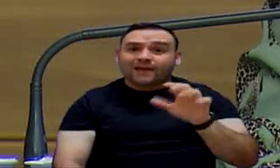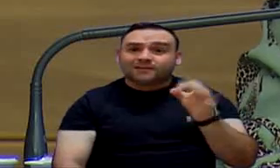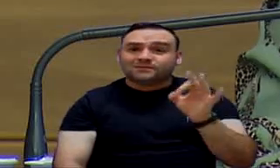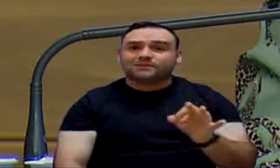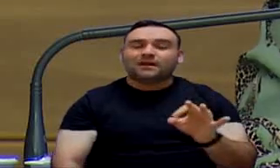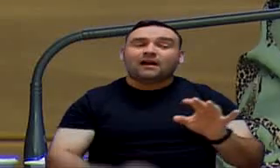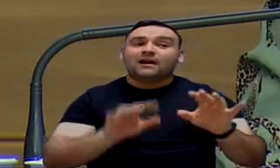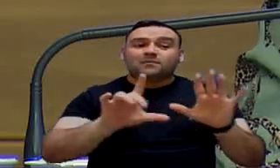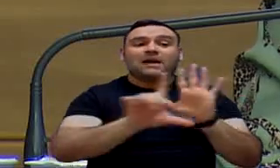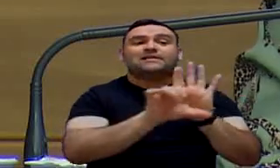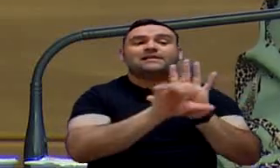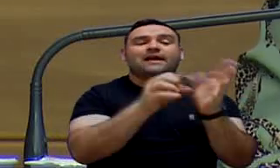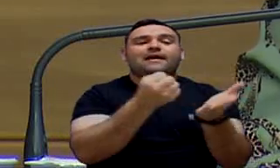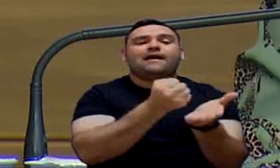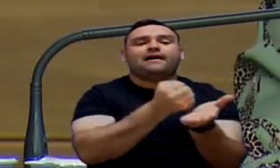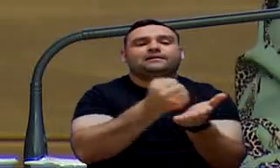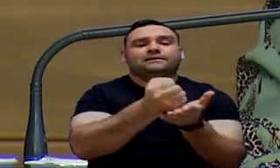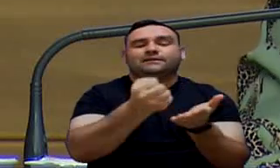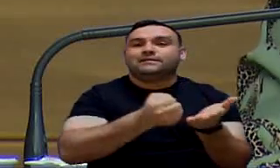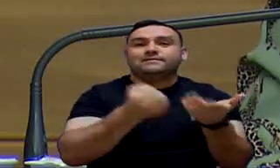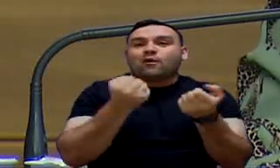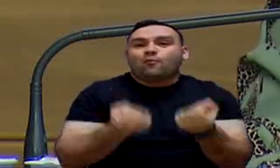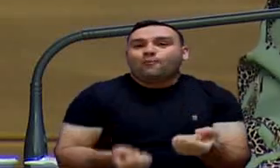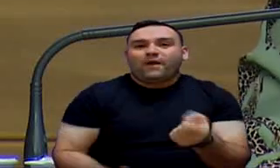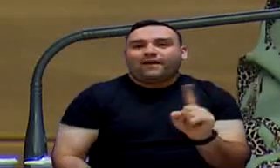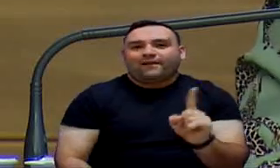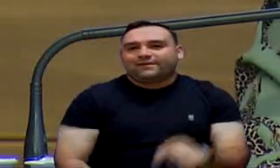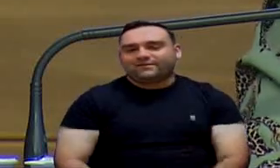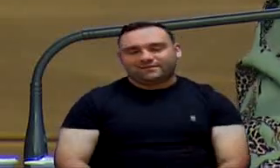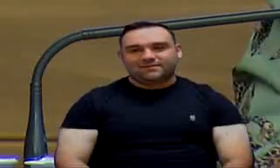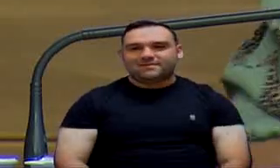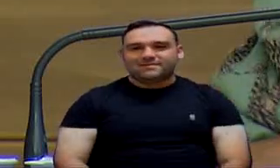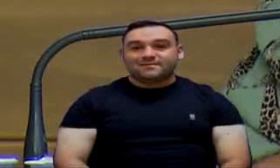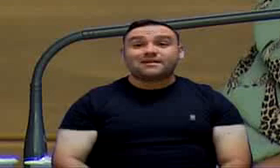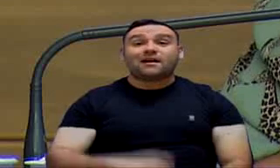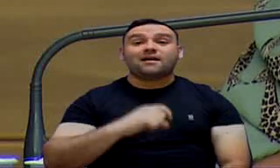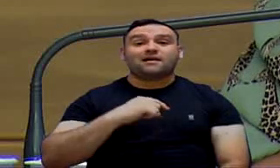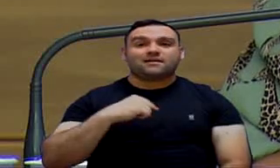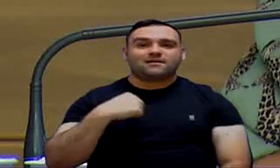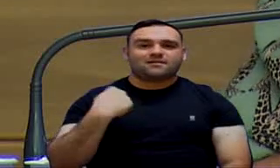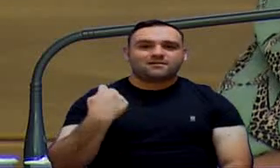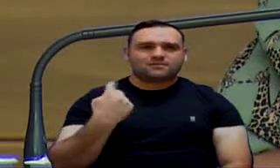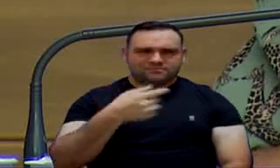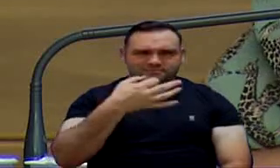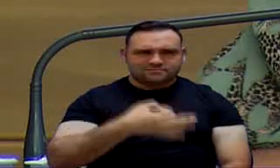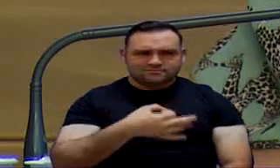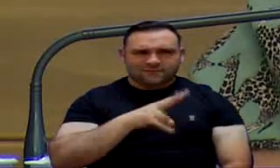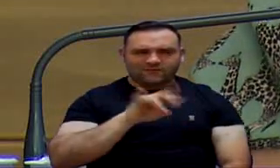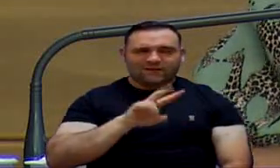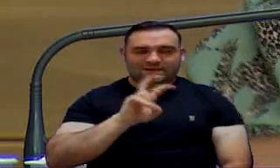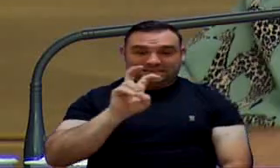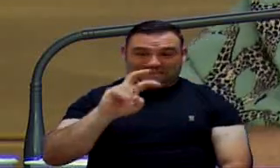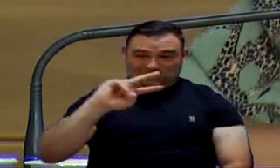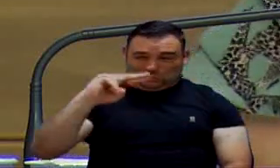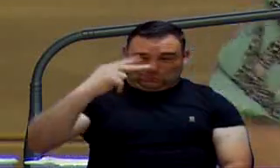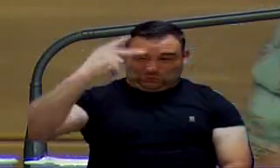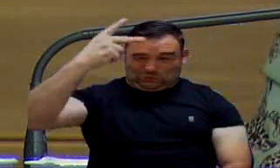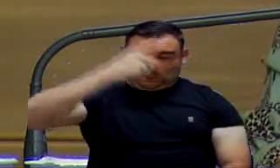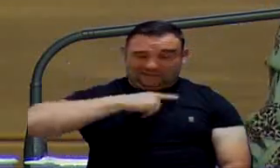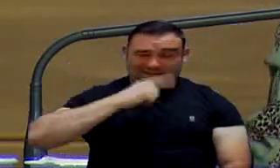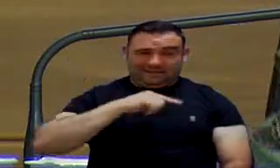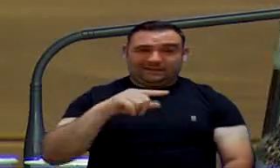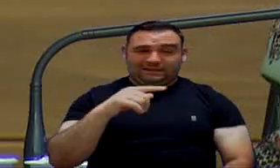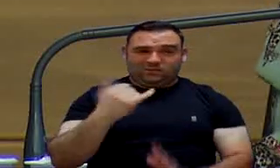só porque a lei da legalização deles e para nós eu tenho certeza que esse cinco vezes dessa taxa